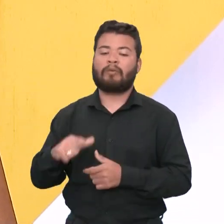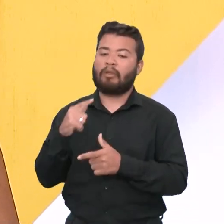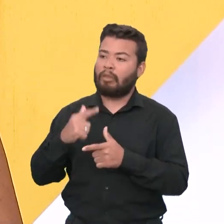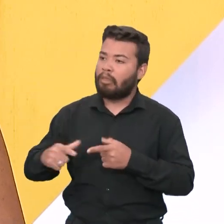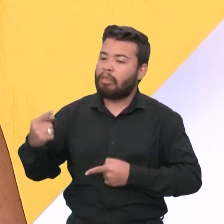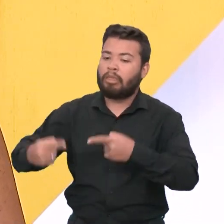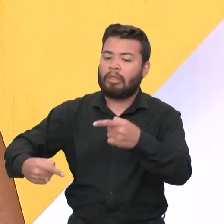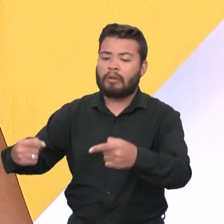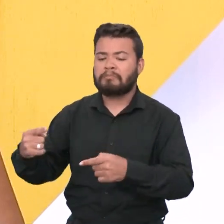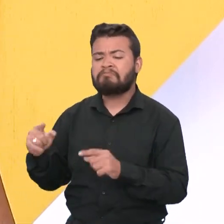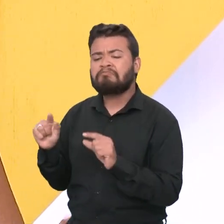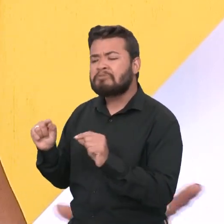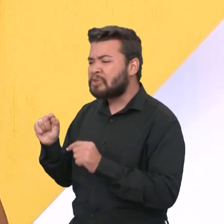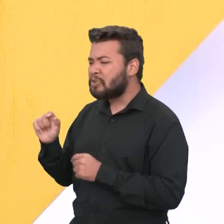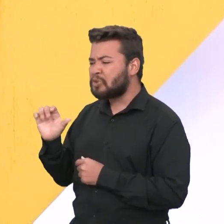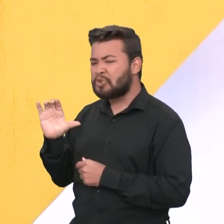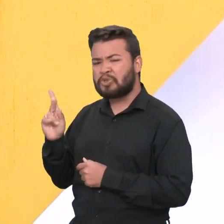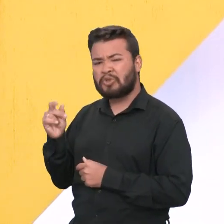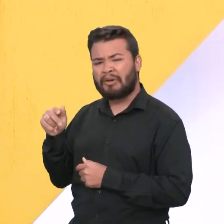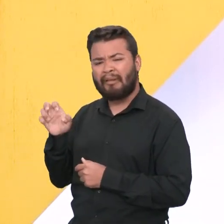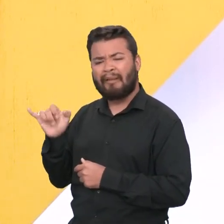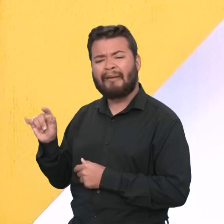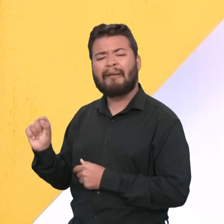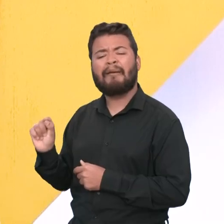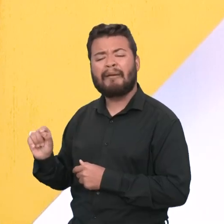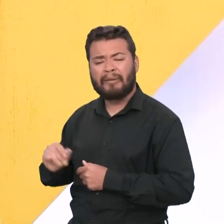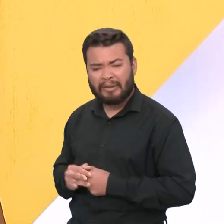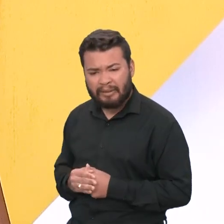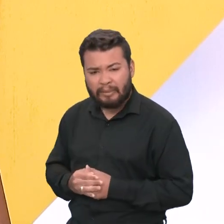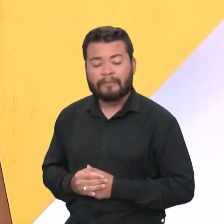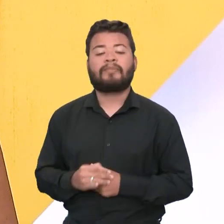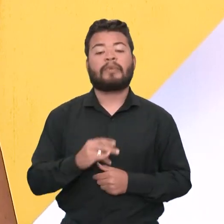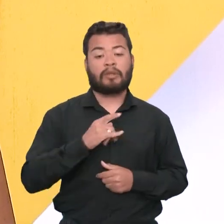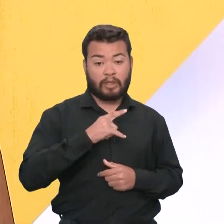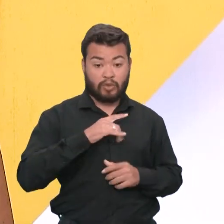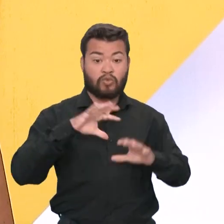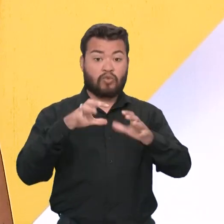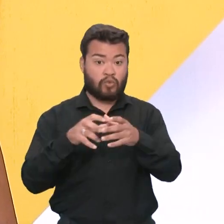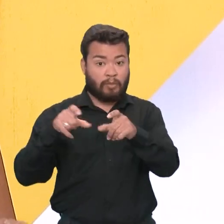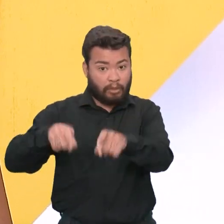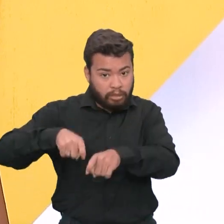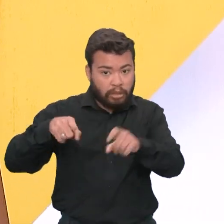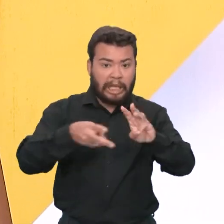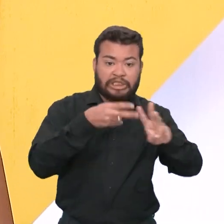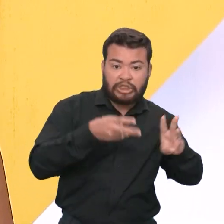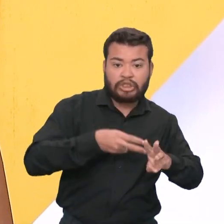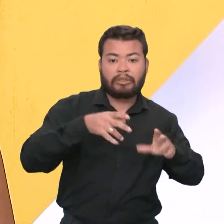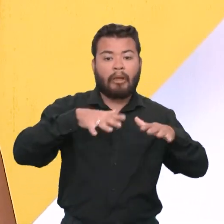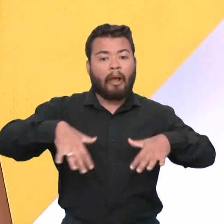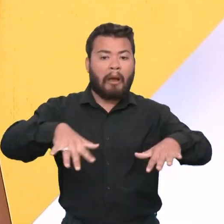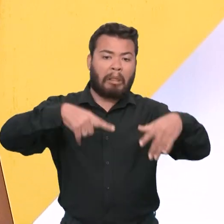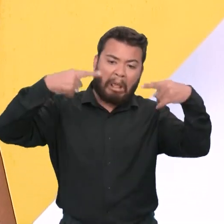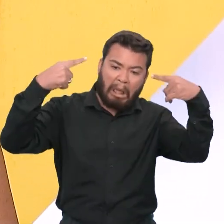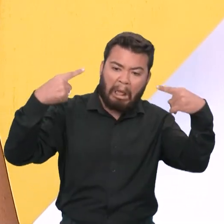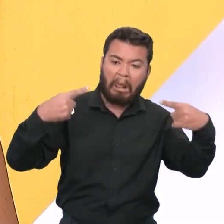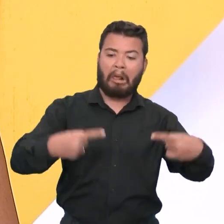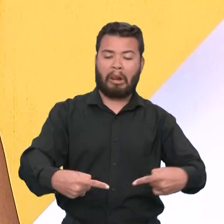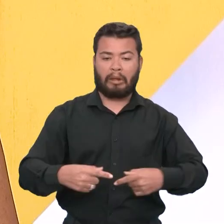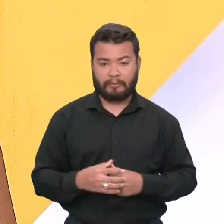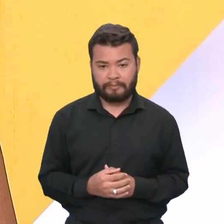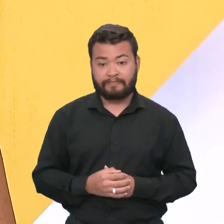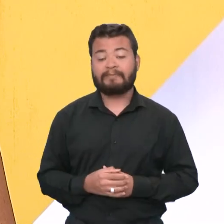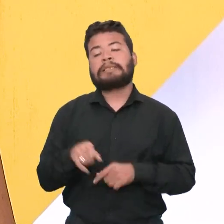Choclen? Era também uma disputa de terra com agricultores, e isso vai para